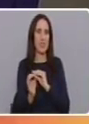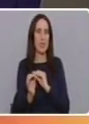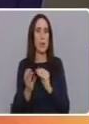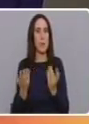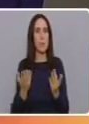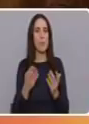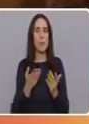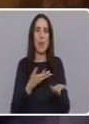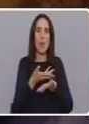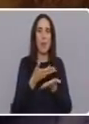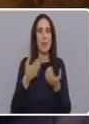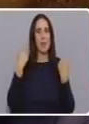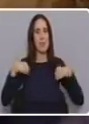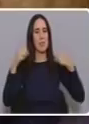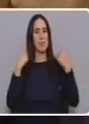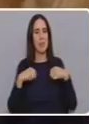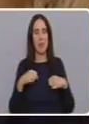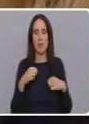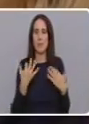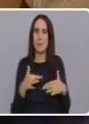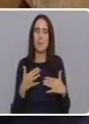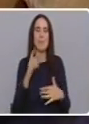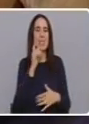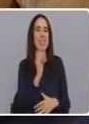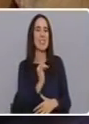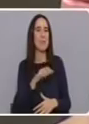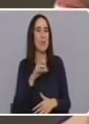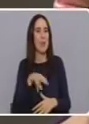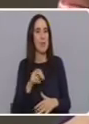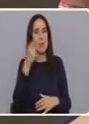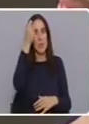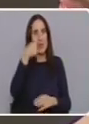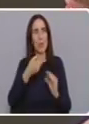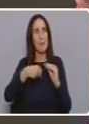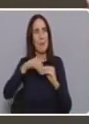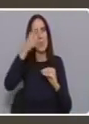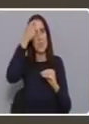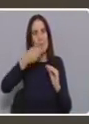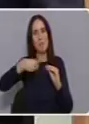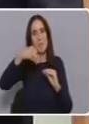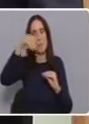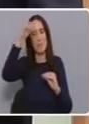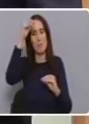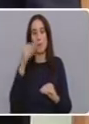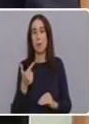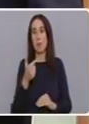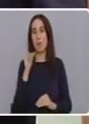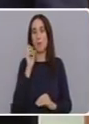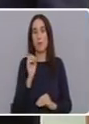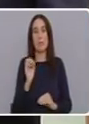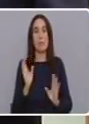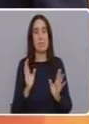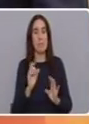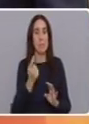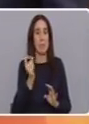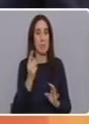as nossas conversas nos ensaios era do outro mundo, porque a Simone tinha uma história atrás de outra história e mais uma história. Olha, e outra puxava a outra. Olha, nós temos que ser